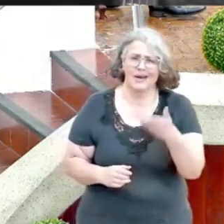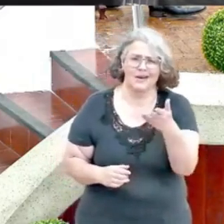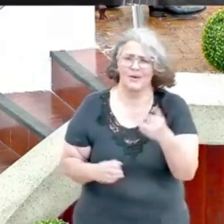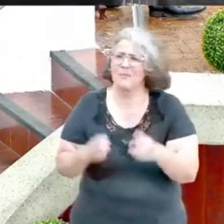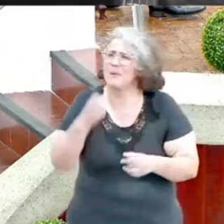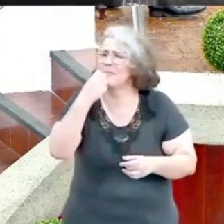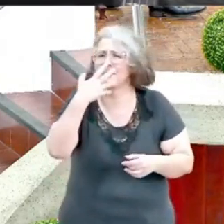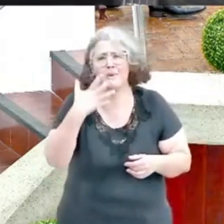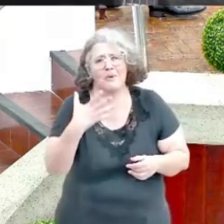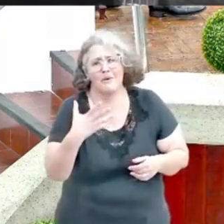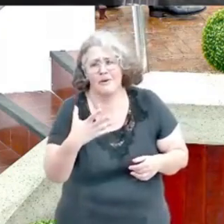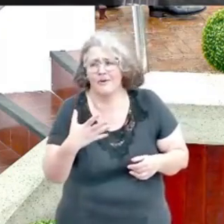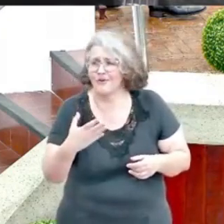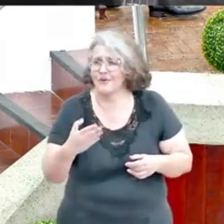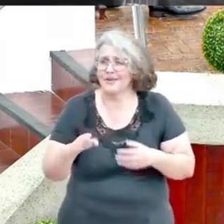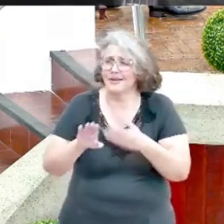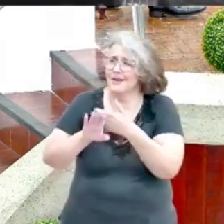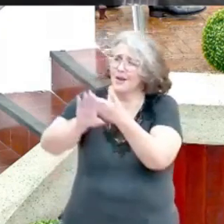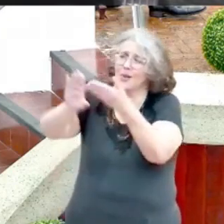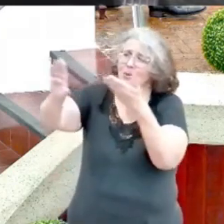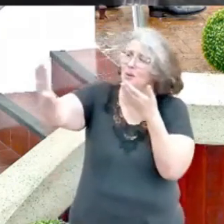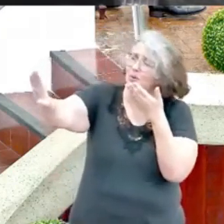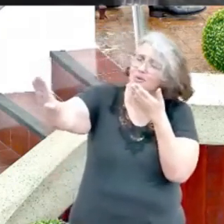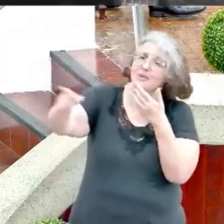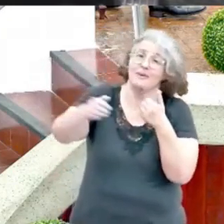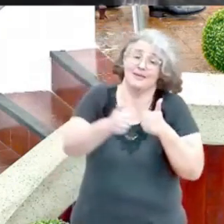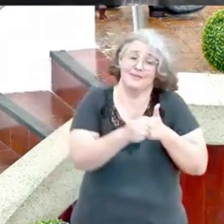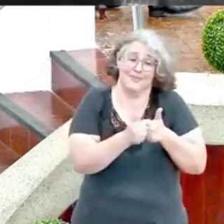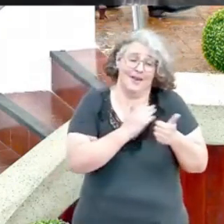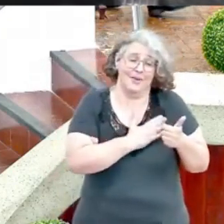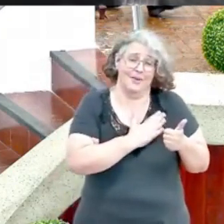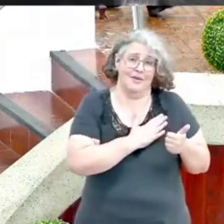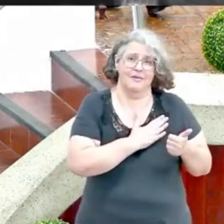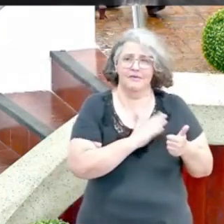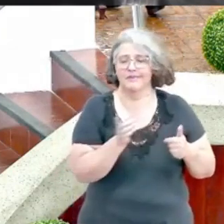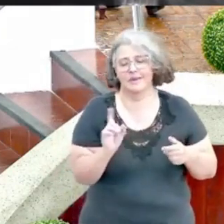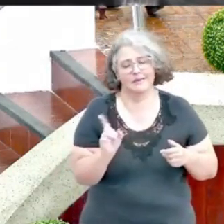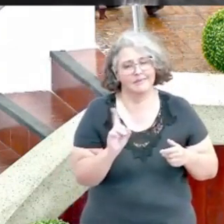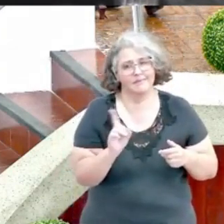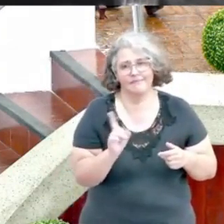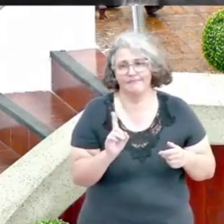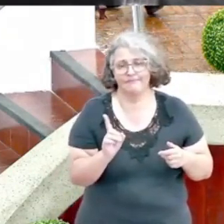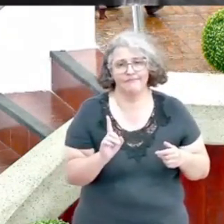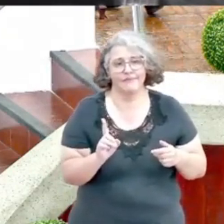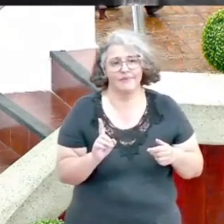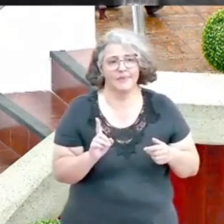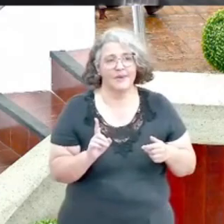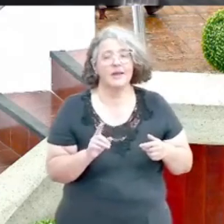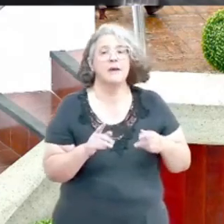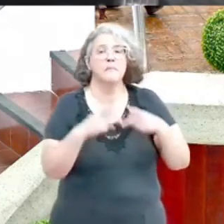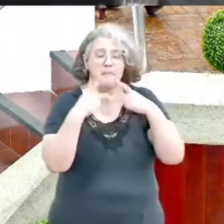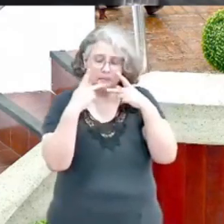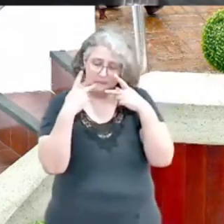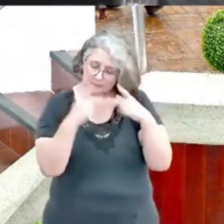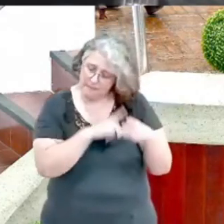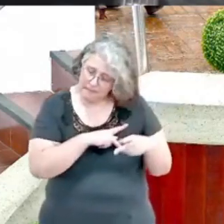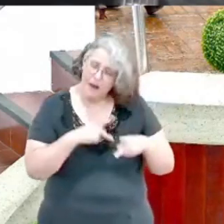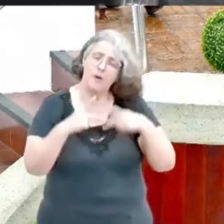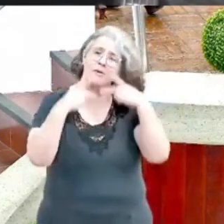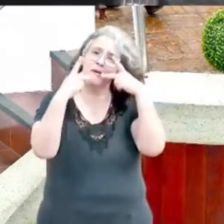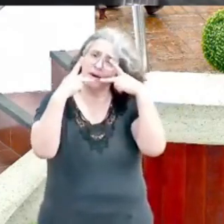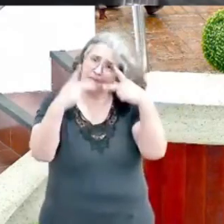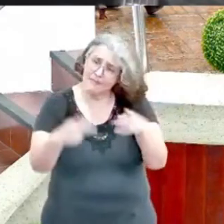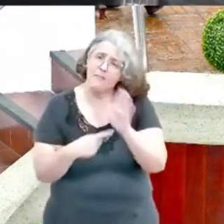estar longe dos olhos, mas perto do coração. Pelo contrário, este texto que nós lemos é um texto em que Paulo quer